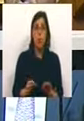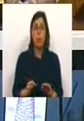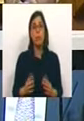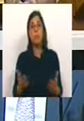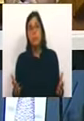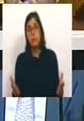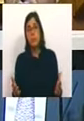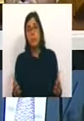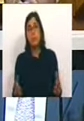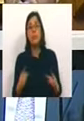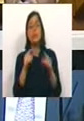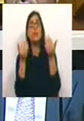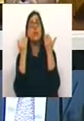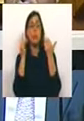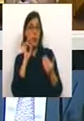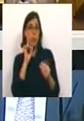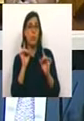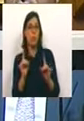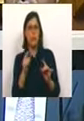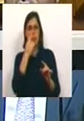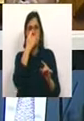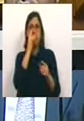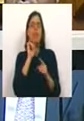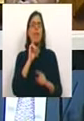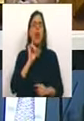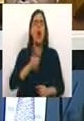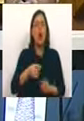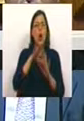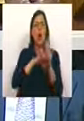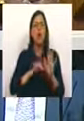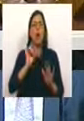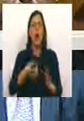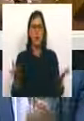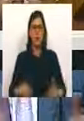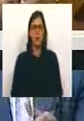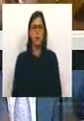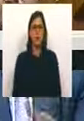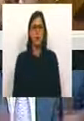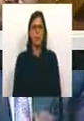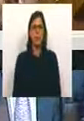agora, essa informação é importante, qual o valor e em que condições? Claro.